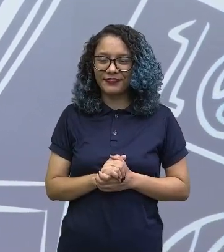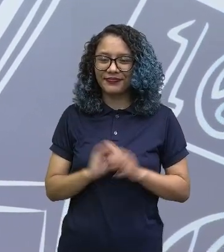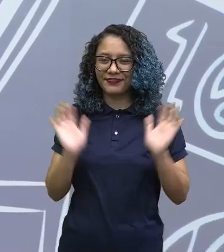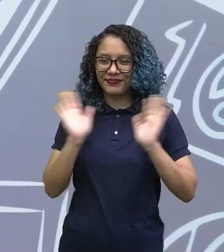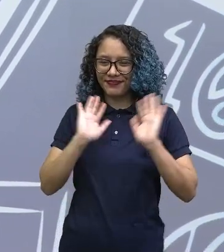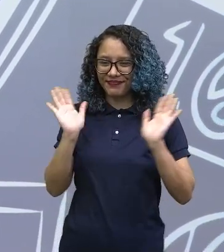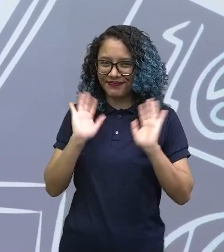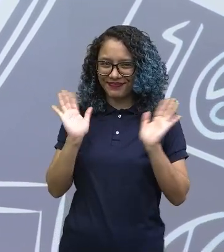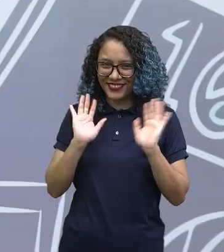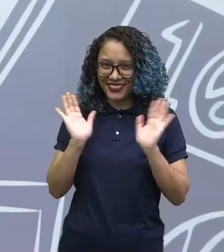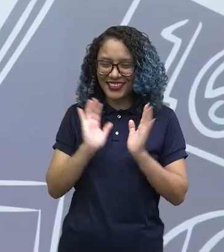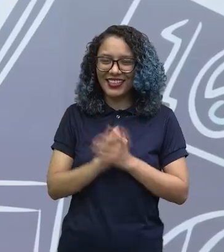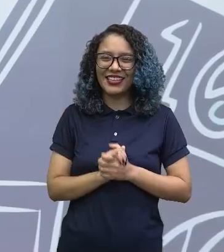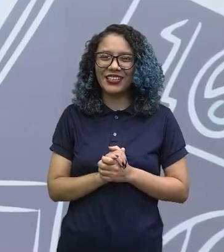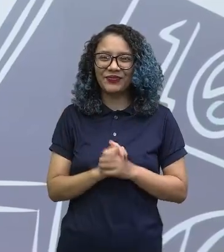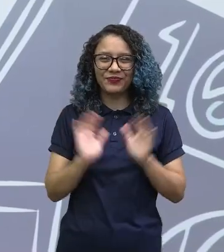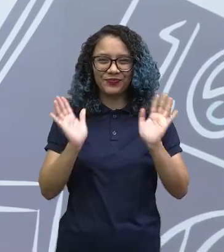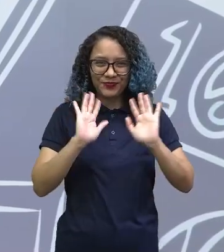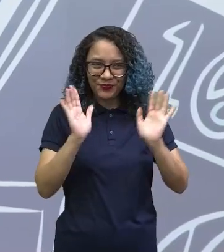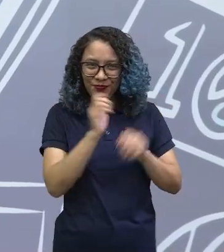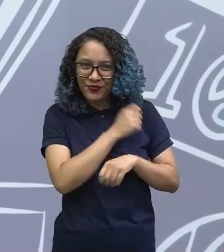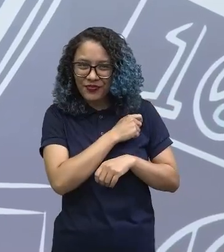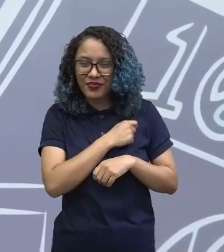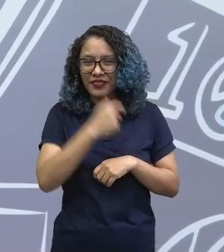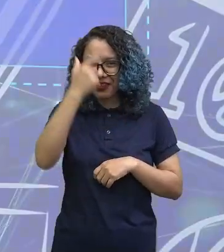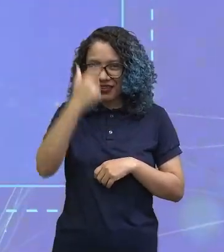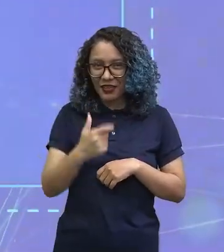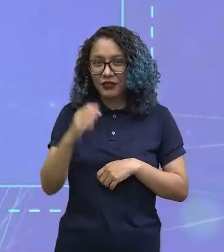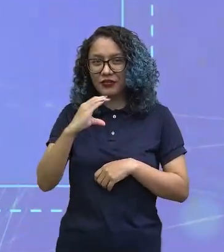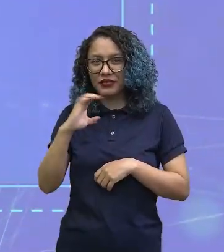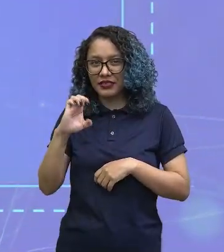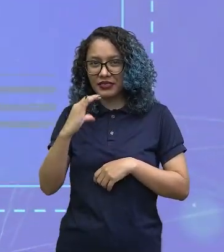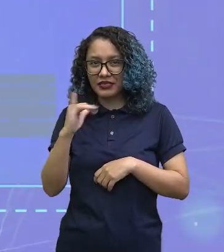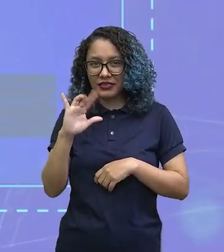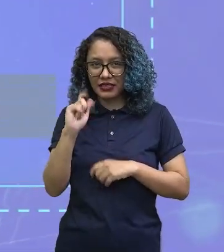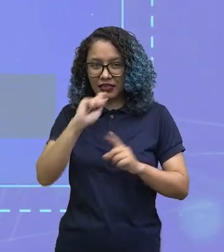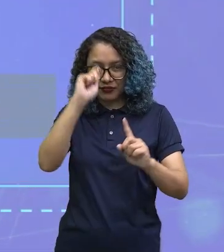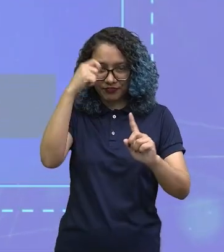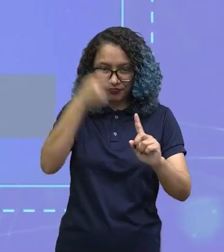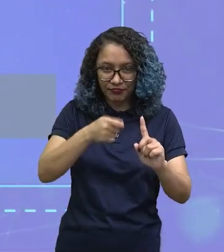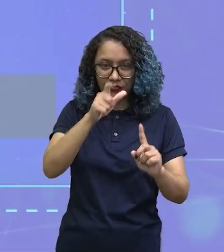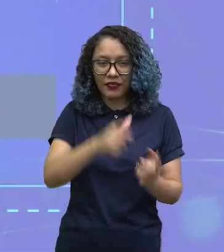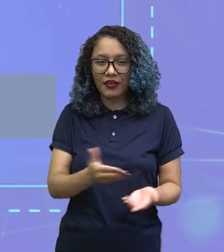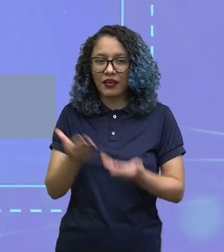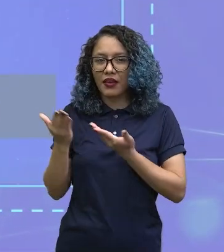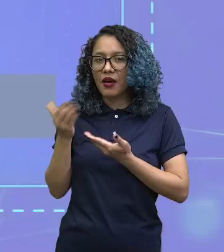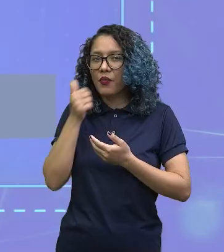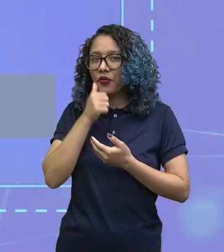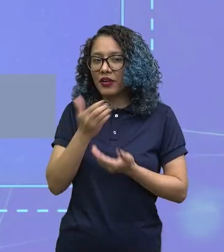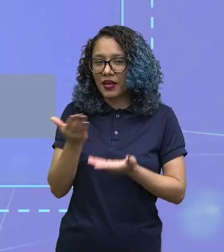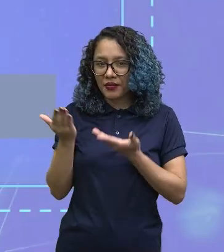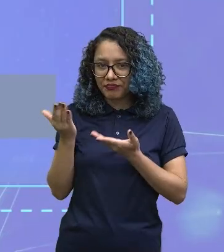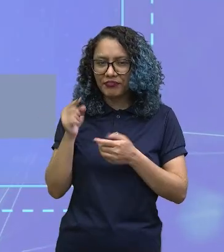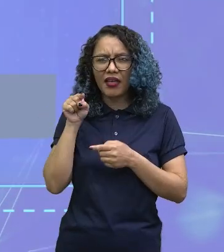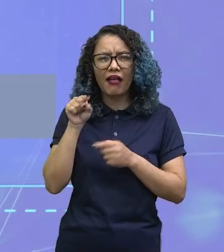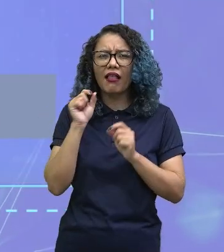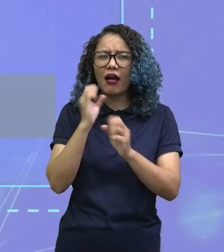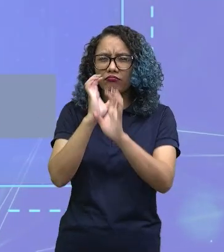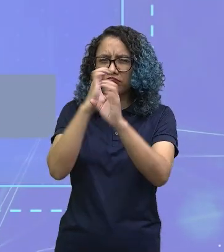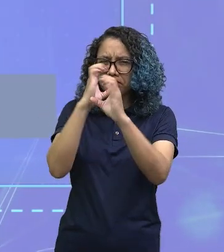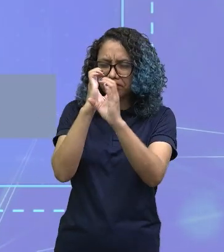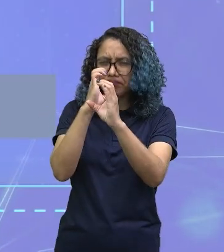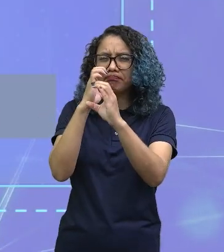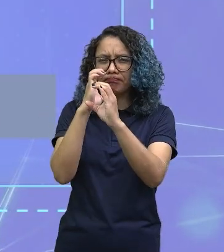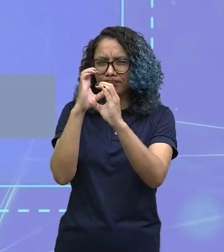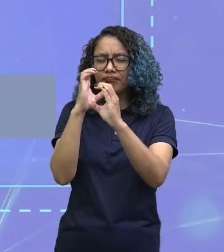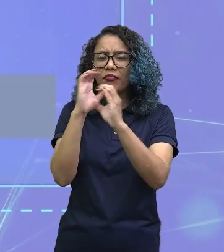Olá, professora! Olá, alunos! Eu me chamo Cecília, em homenagem a Cecília Payne Gaposchkin, astrônoma inglesa